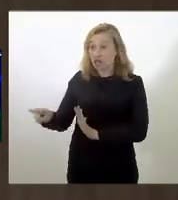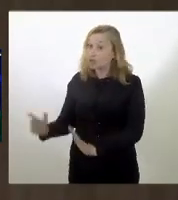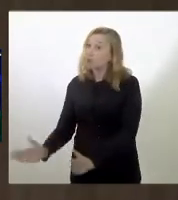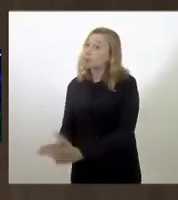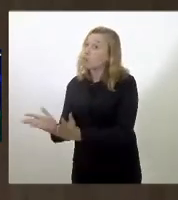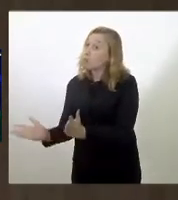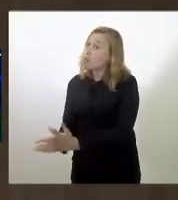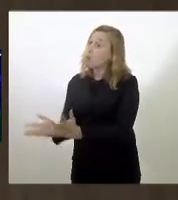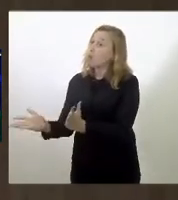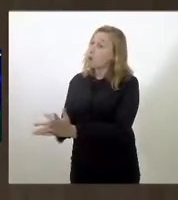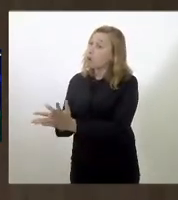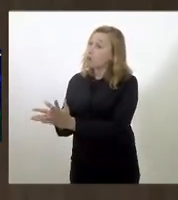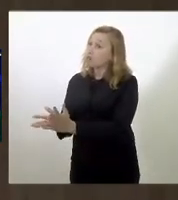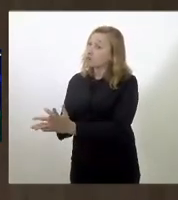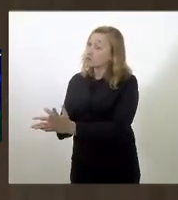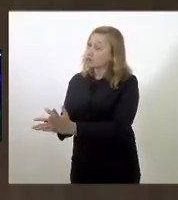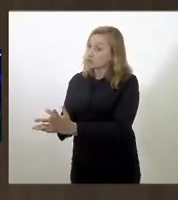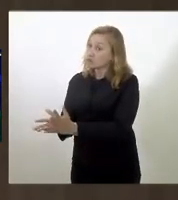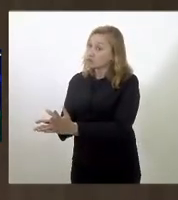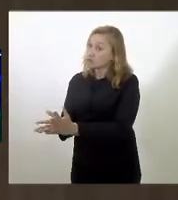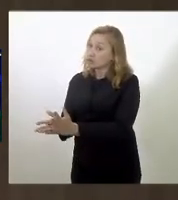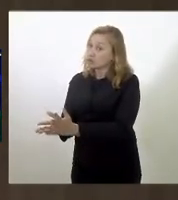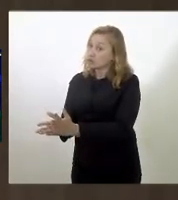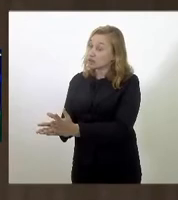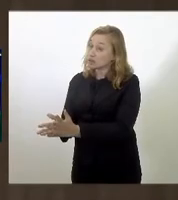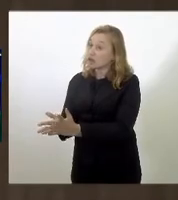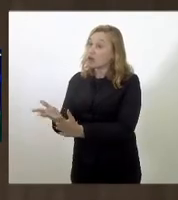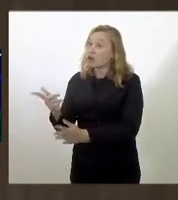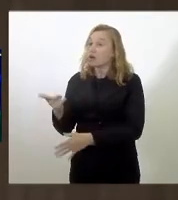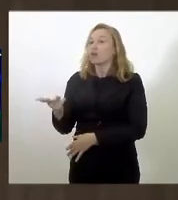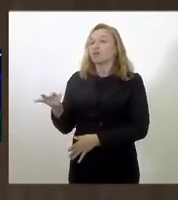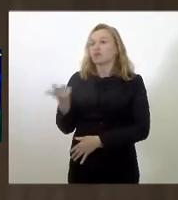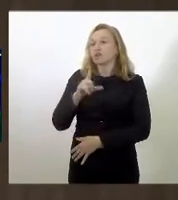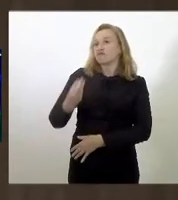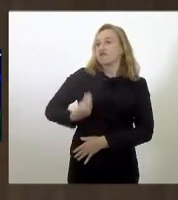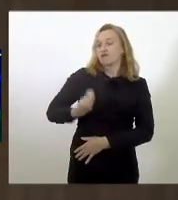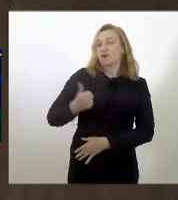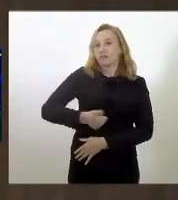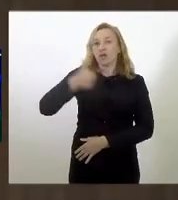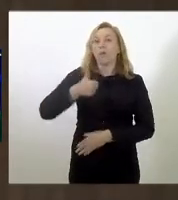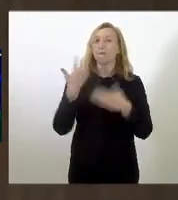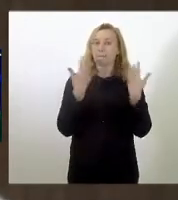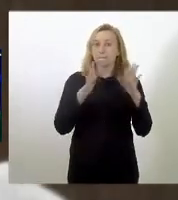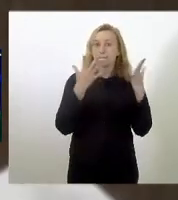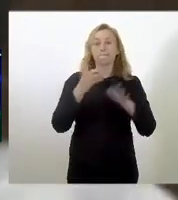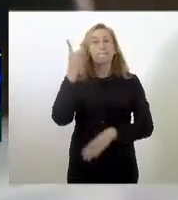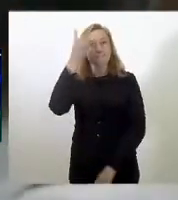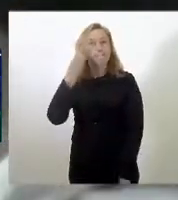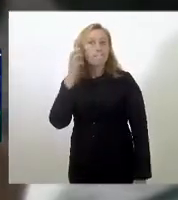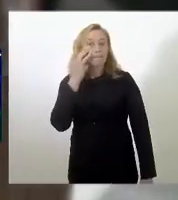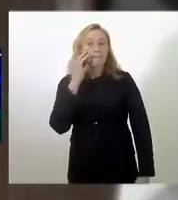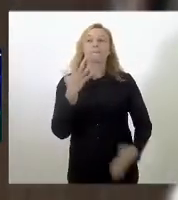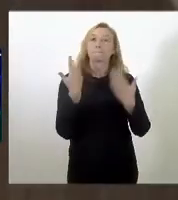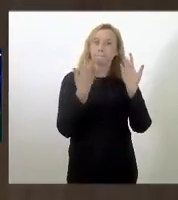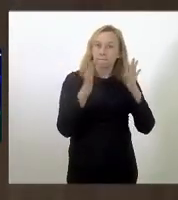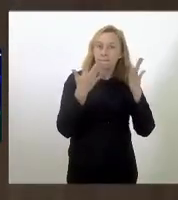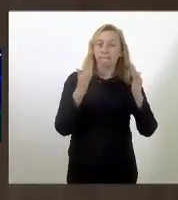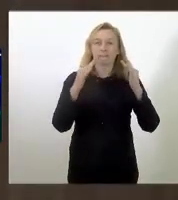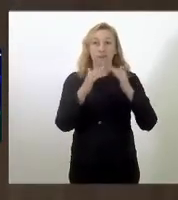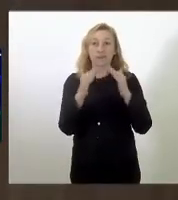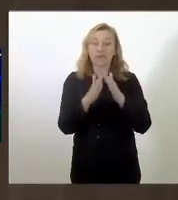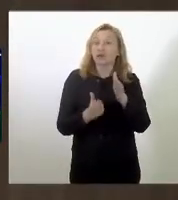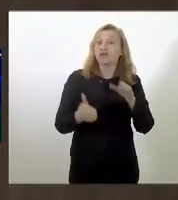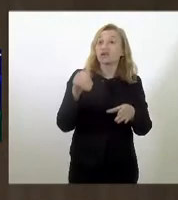vulneráveis da situação de miserabilidade no nosso estado. Parabéns, Valdec Carneiro, e parabéns a essa casa por